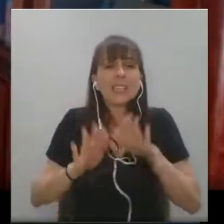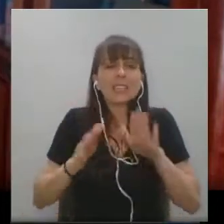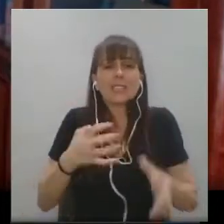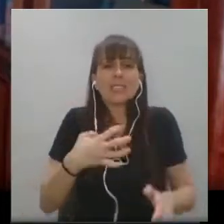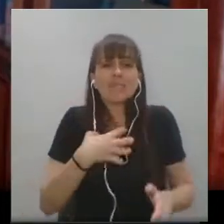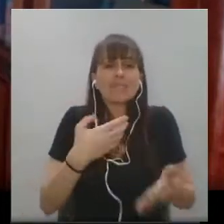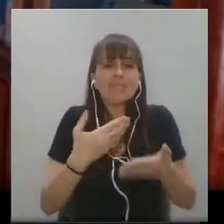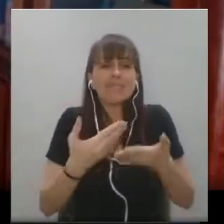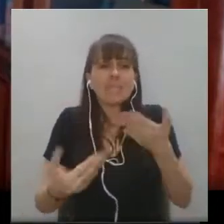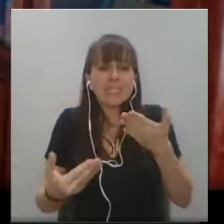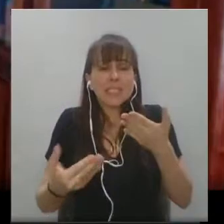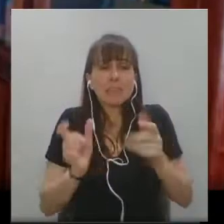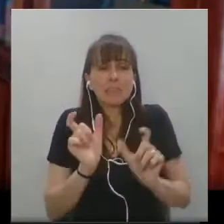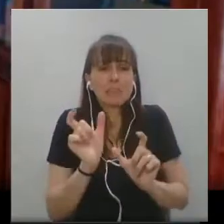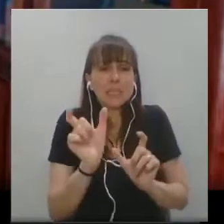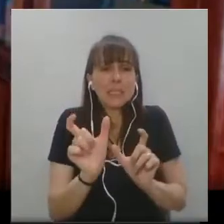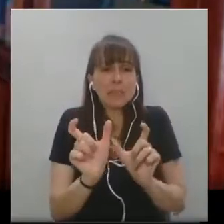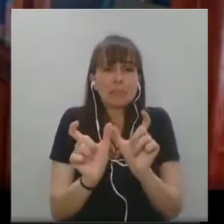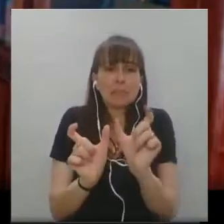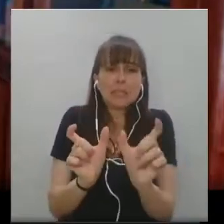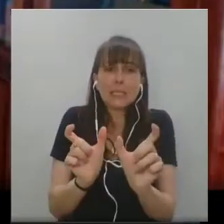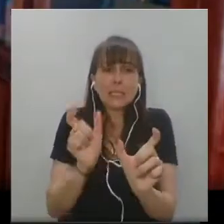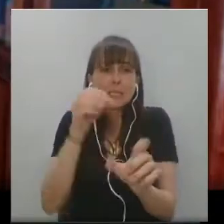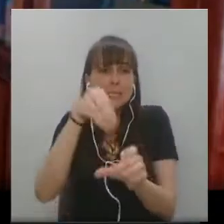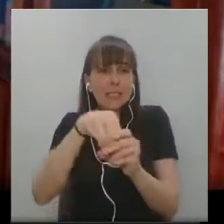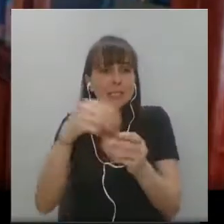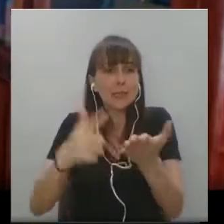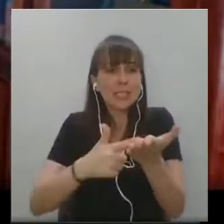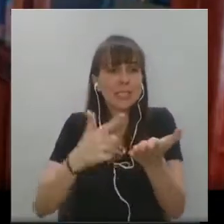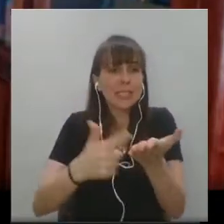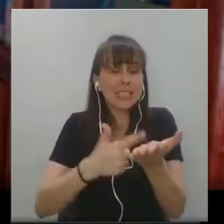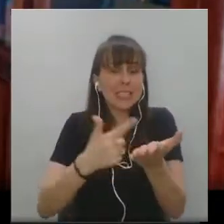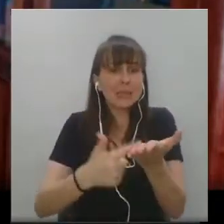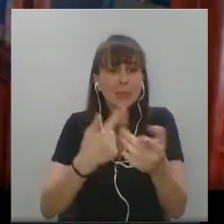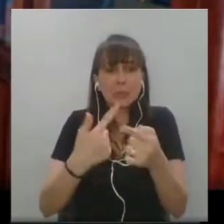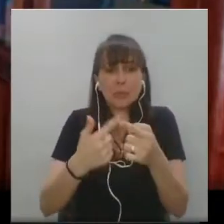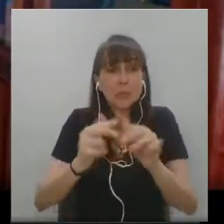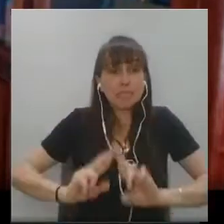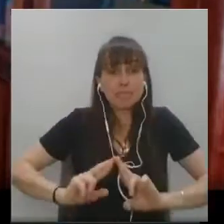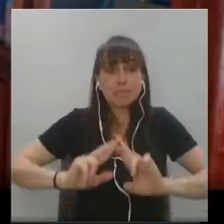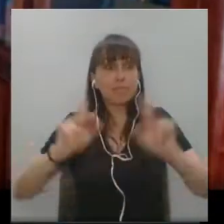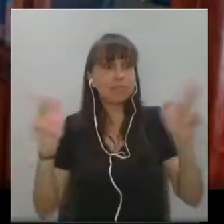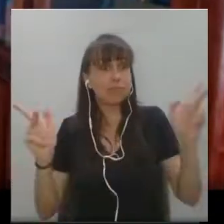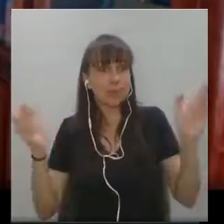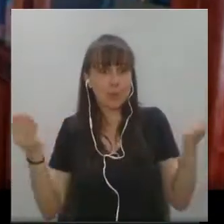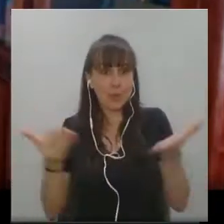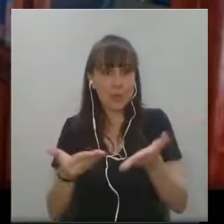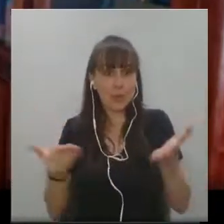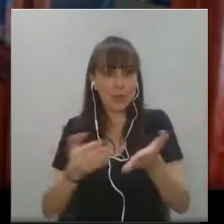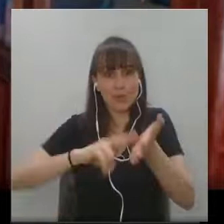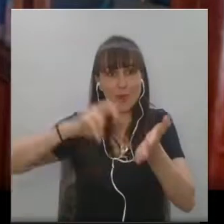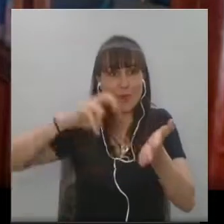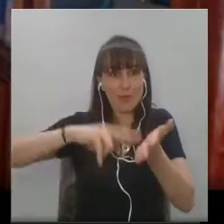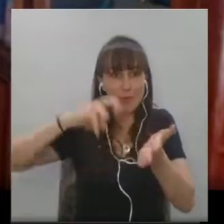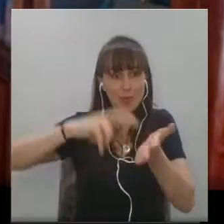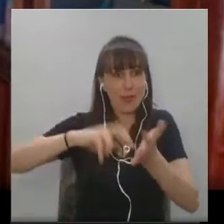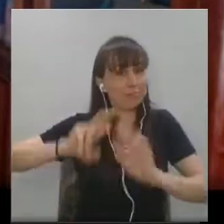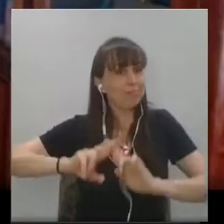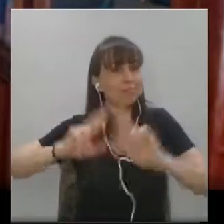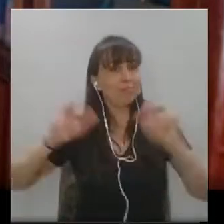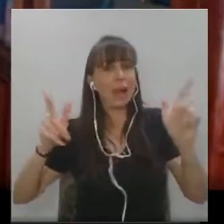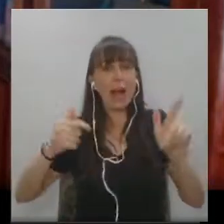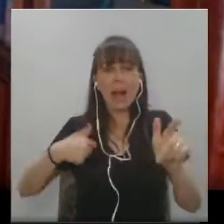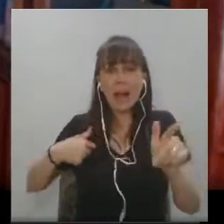as palavras normalmente nos livros que eu leio são bem fora do normal para hoje. Aí saio para procurar